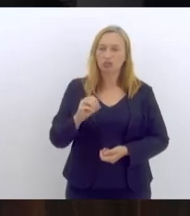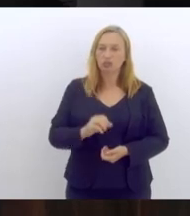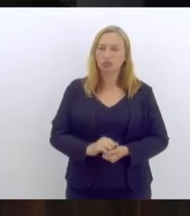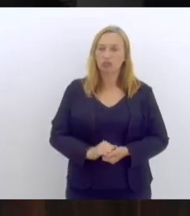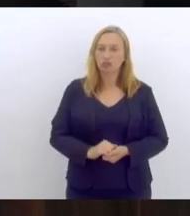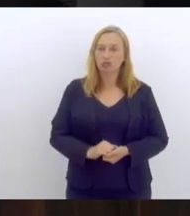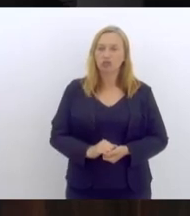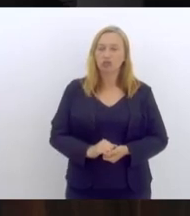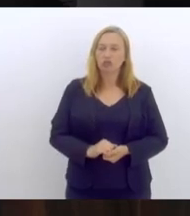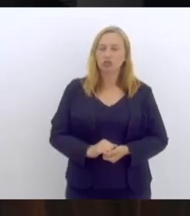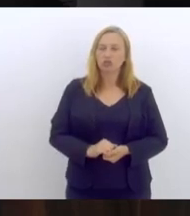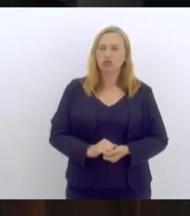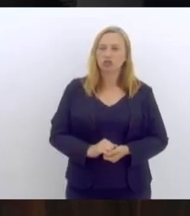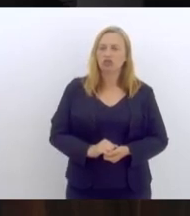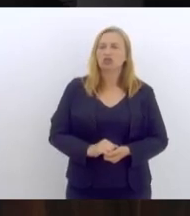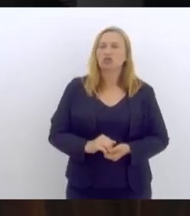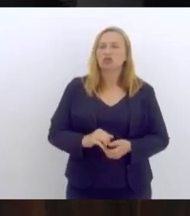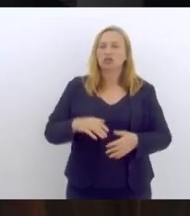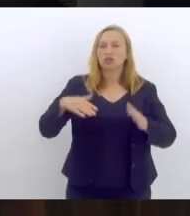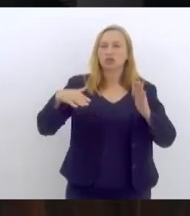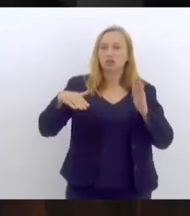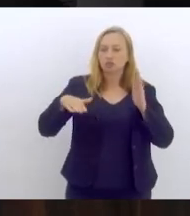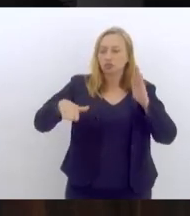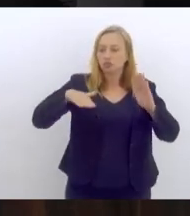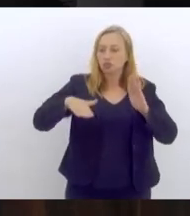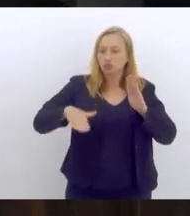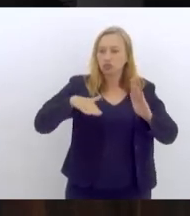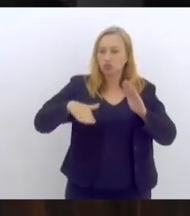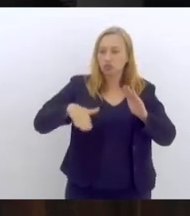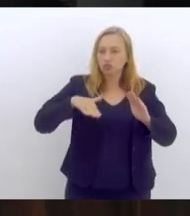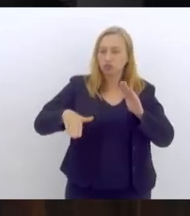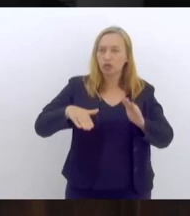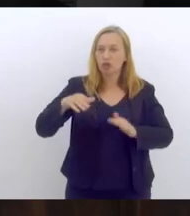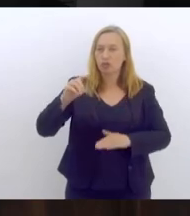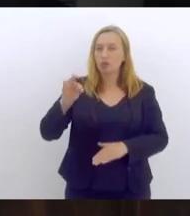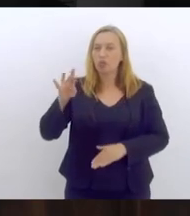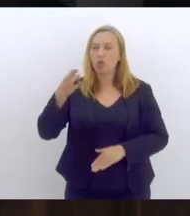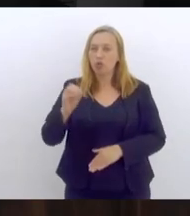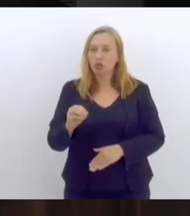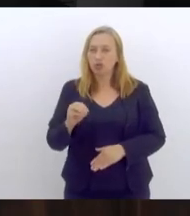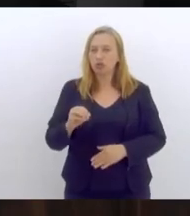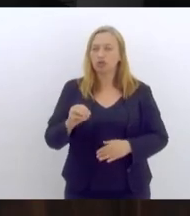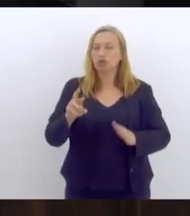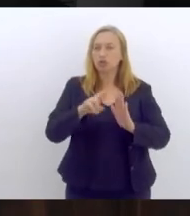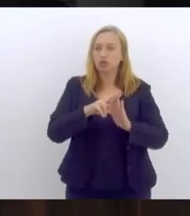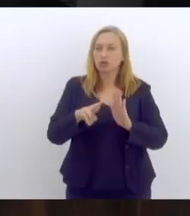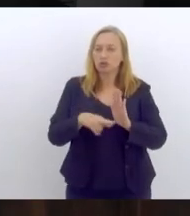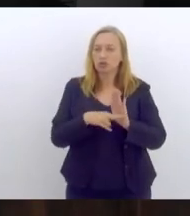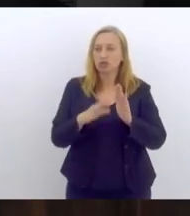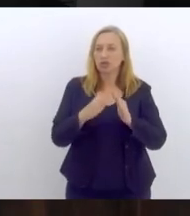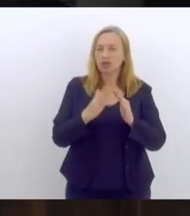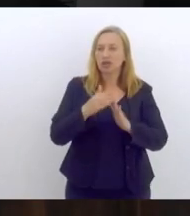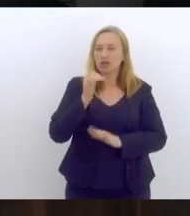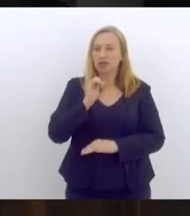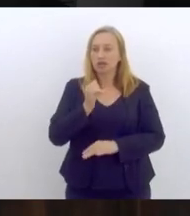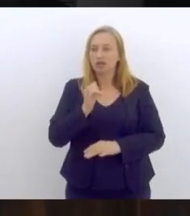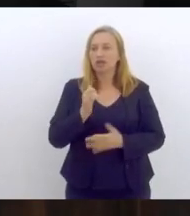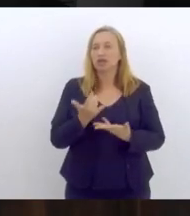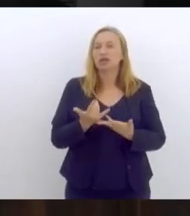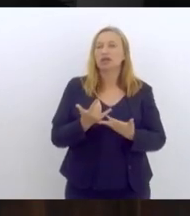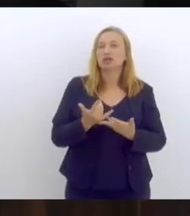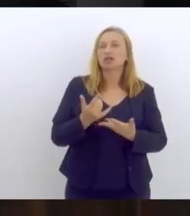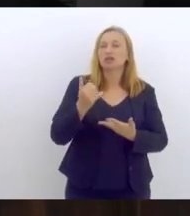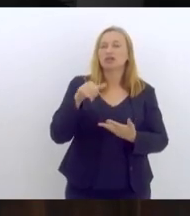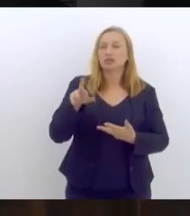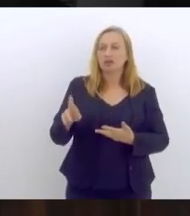DJ Malboro. Parecer da Comissão de Normas Internas e Proposições Externas, favorável. Relator, deputado Rosenberg